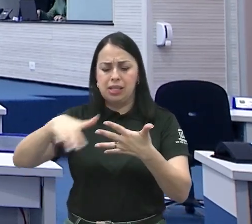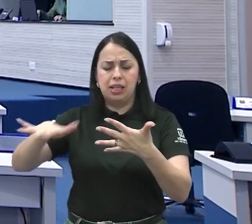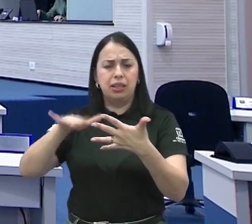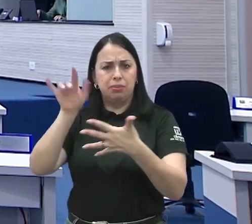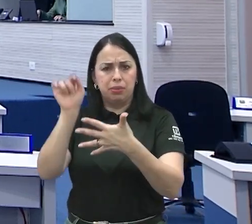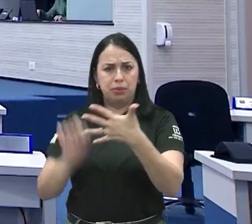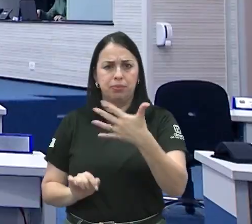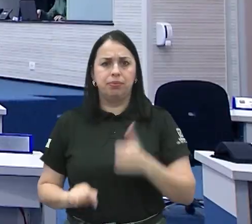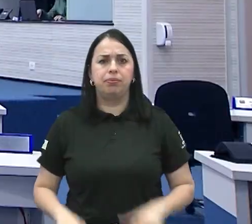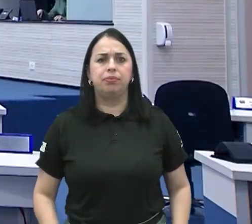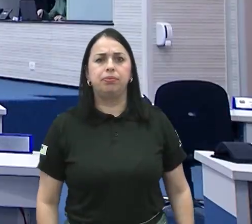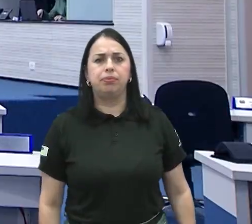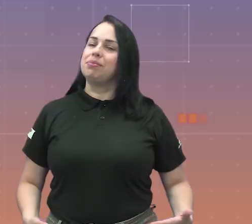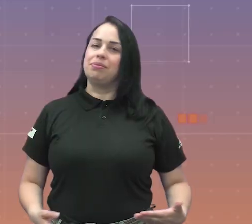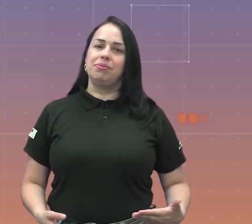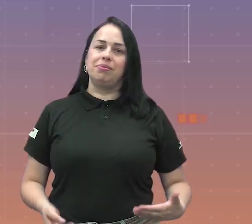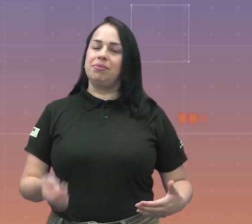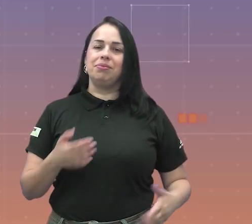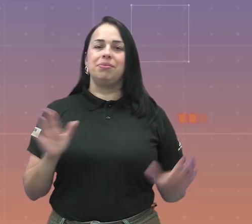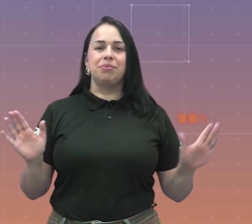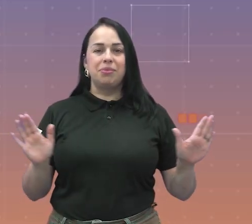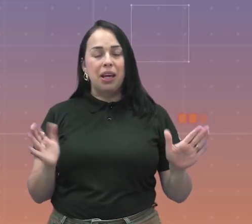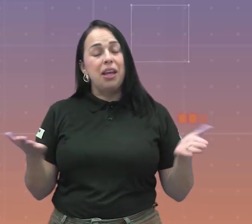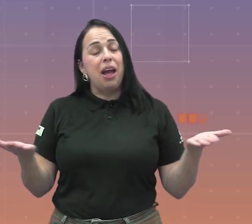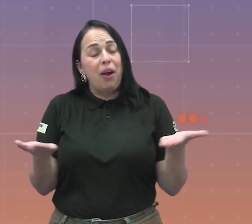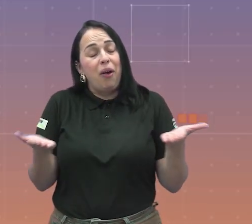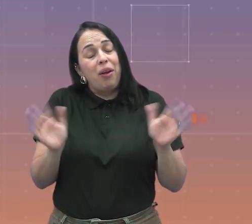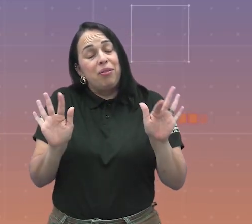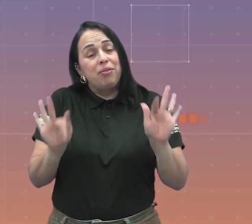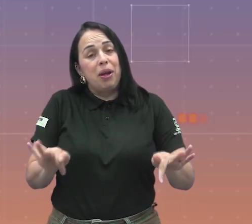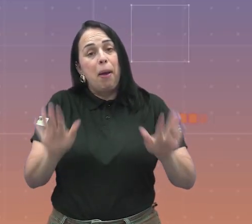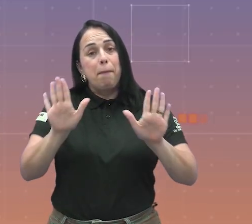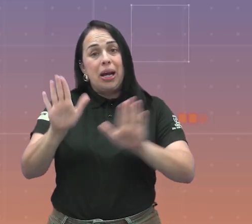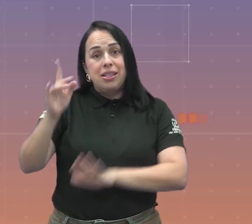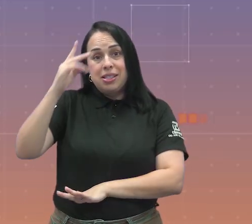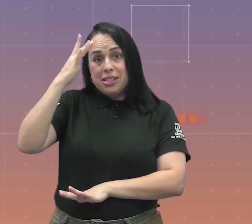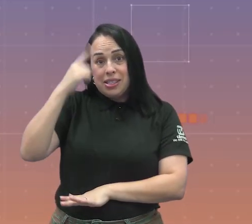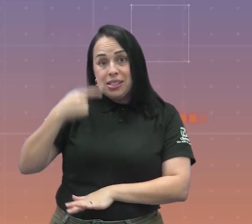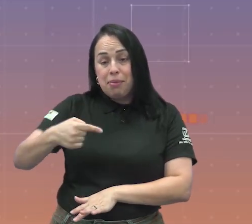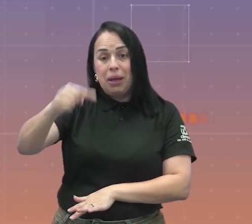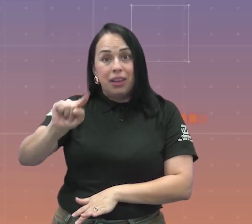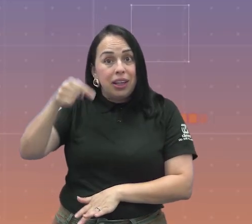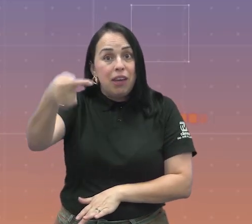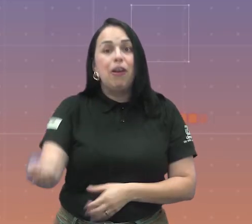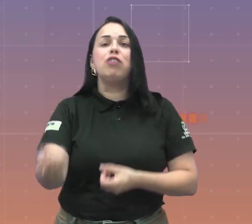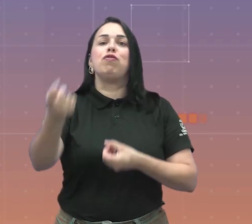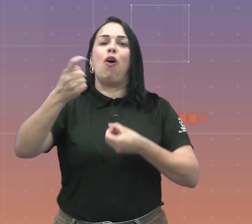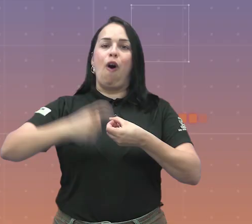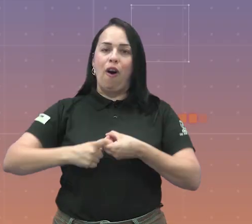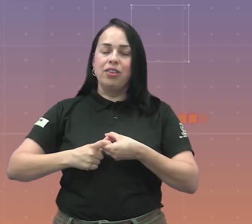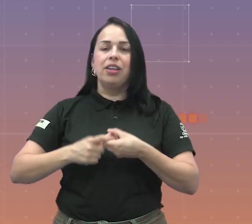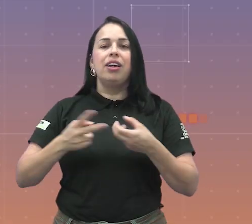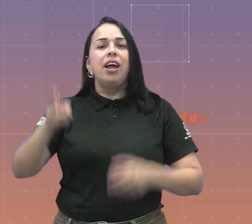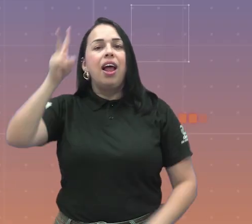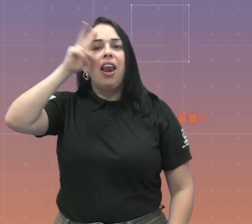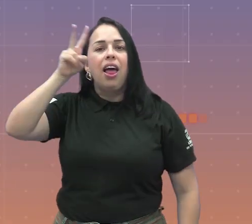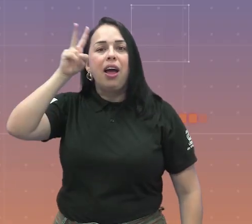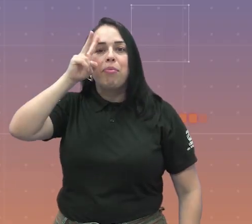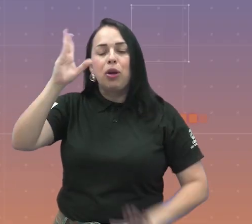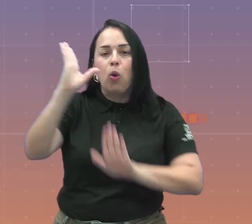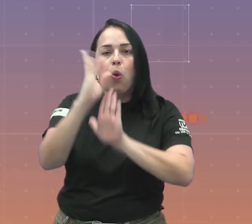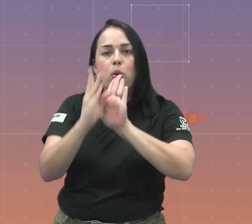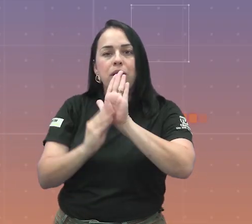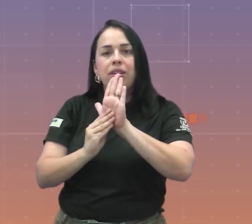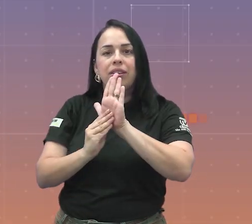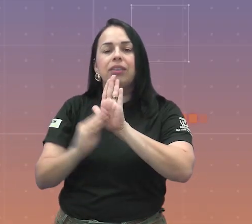que foram delimitadas dentro da lei. Então é isso, pessoal. A gente fica por aqui, mas semana que vem tem mais retrospectiva, viu? Não esquece